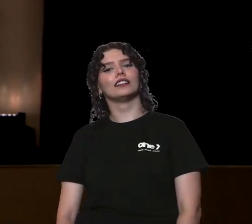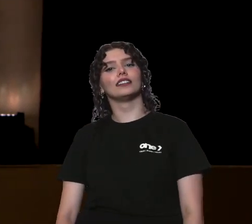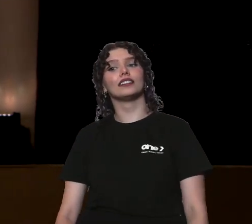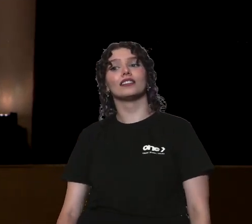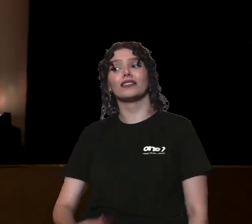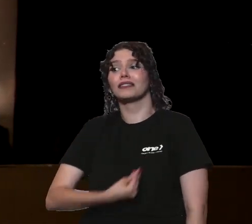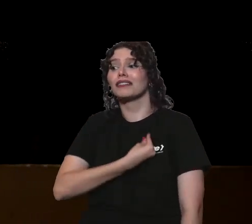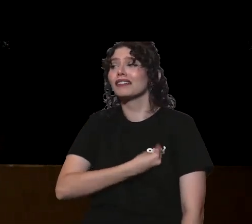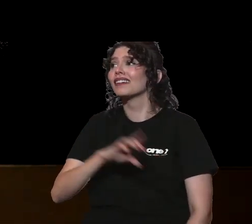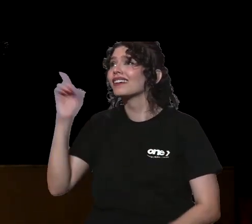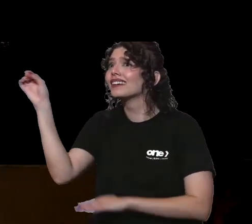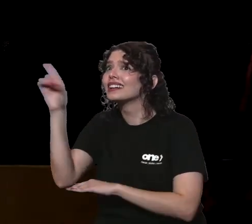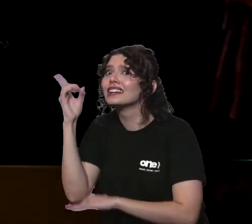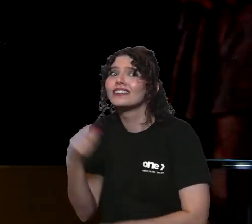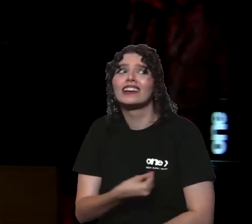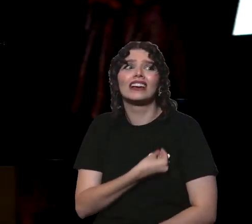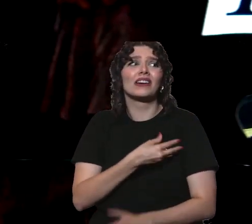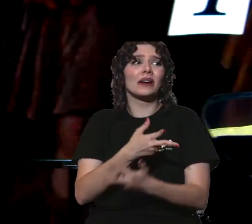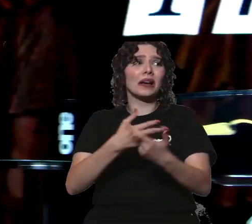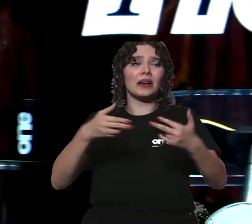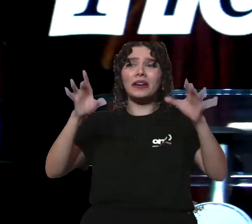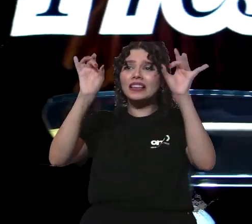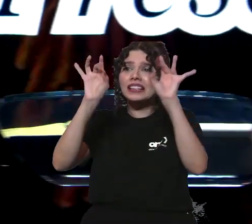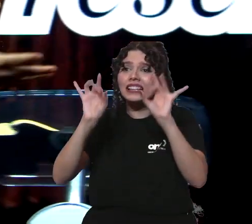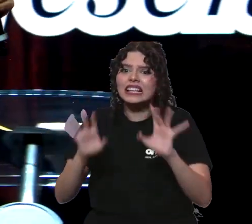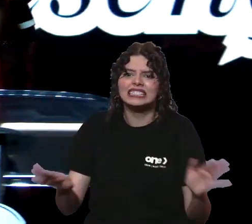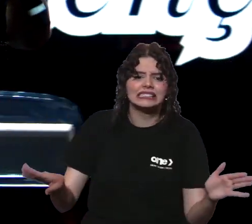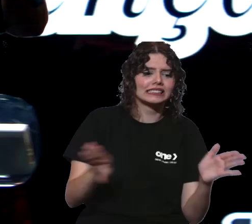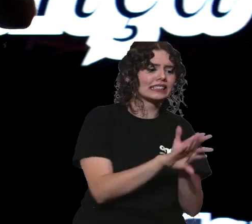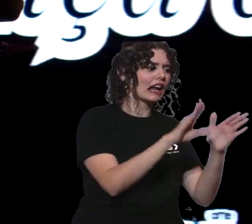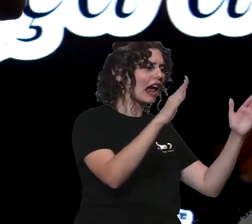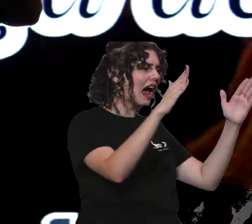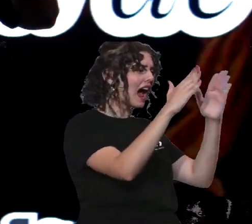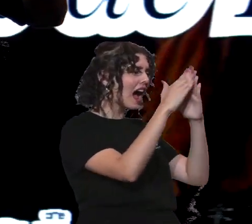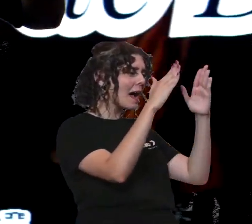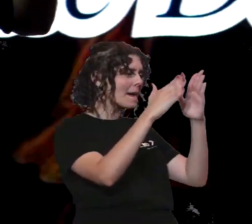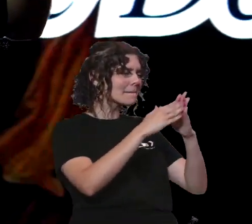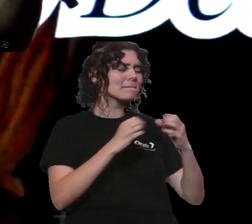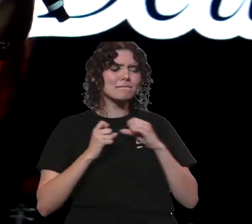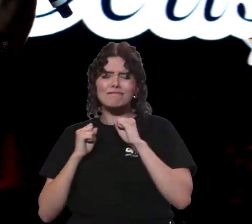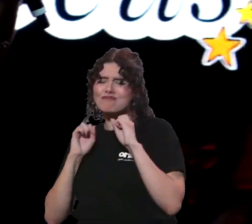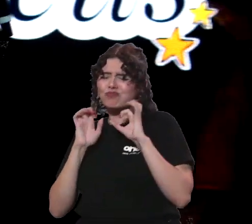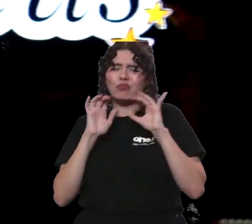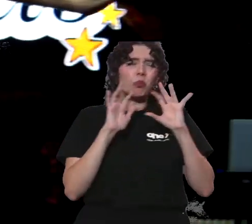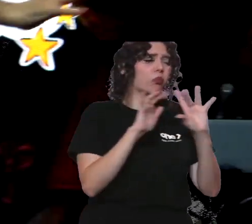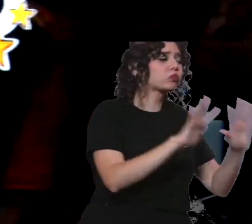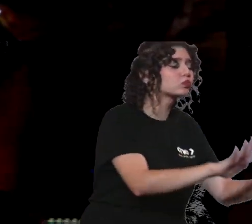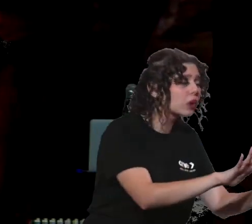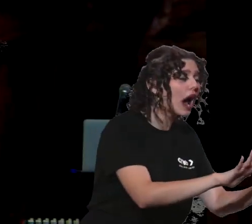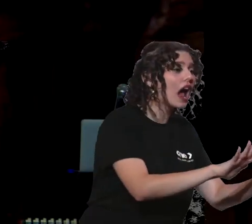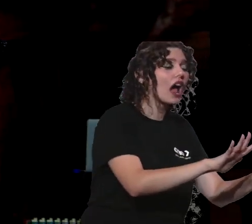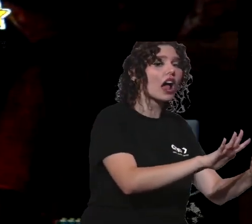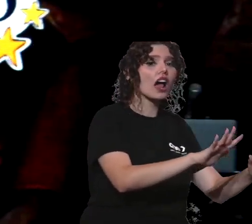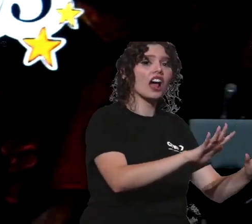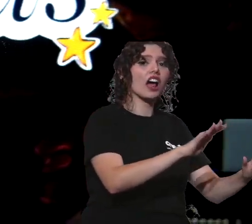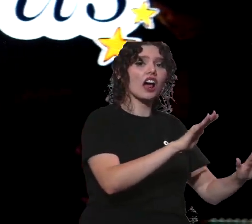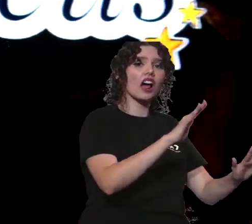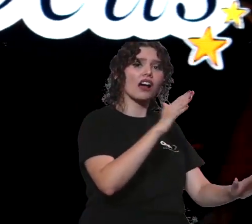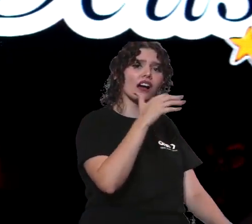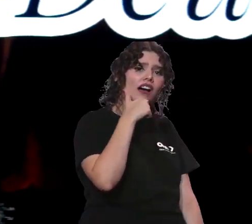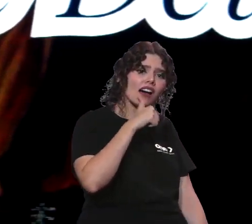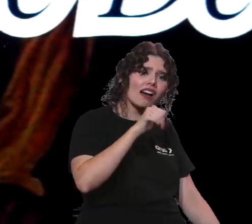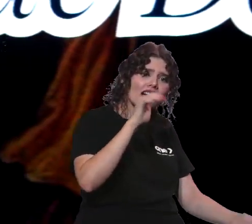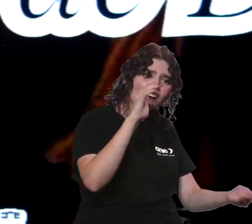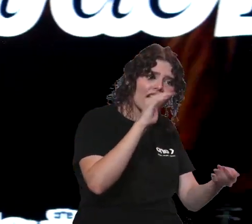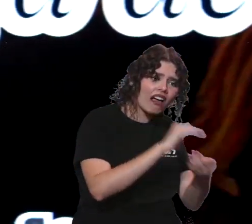algo precioso da presença de Deus, e quando ele chega em casa para levar a presença de Deus para a casa dele, está lá a